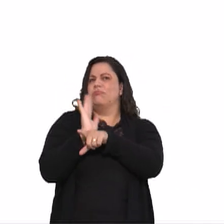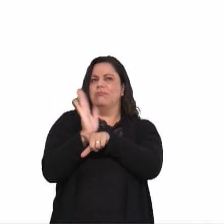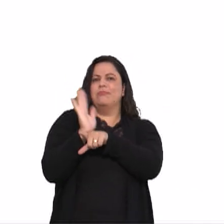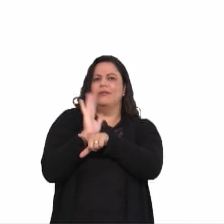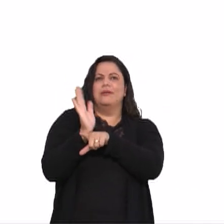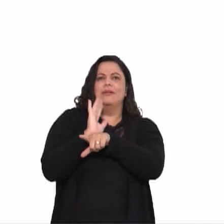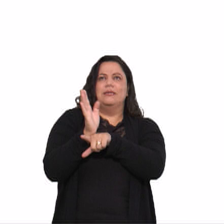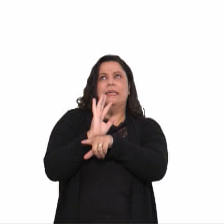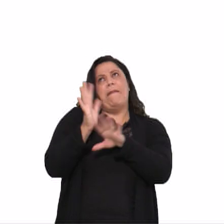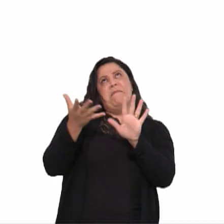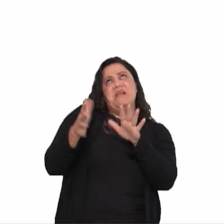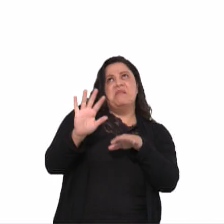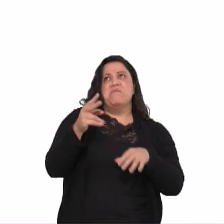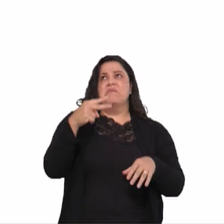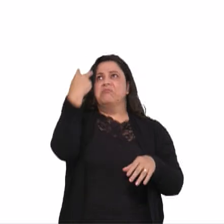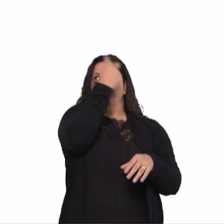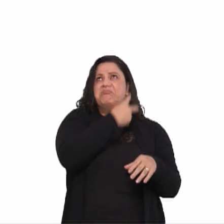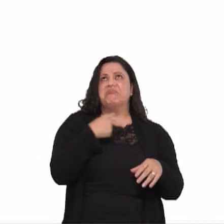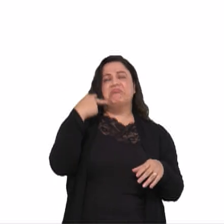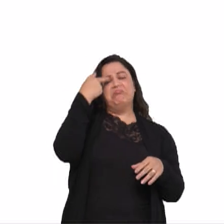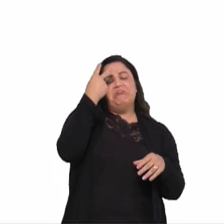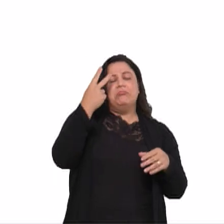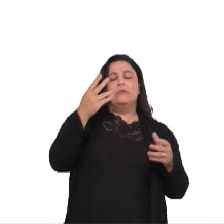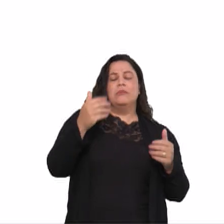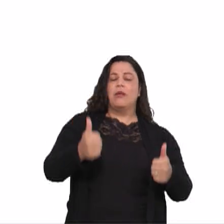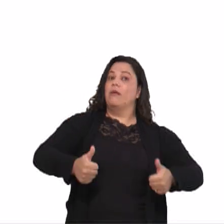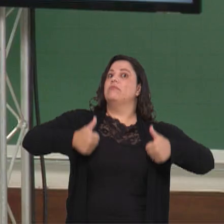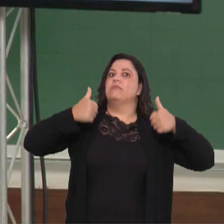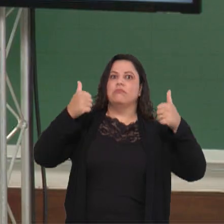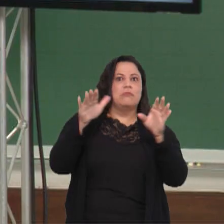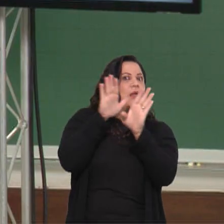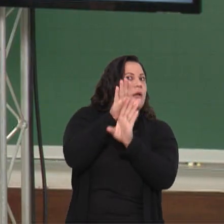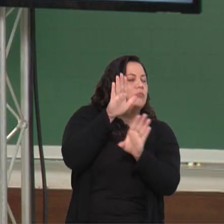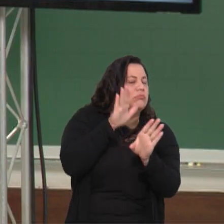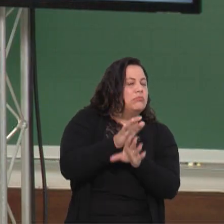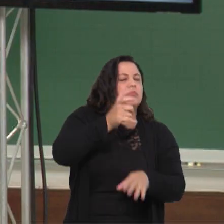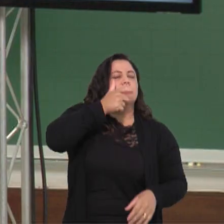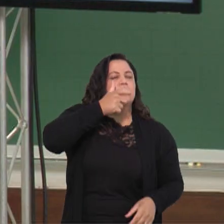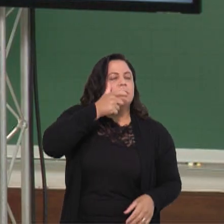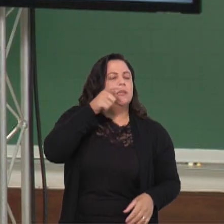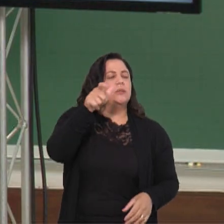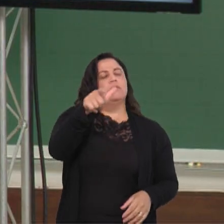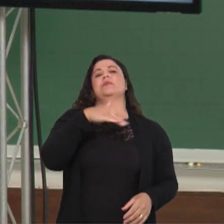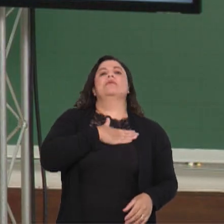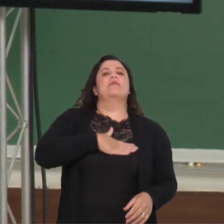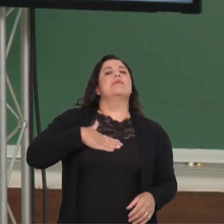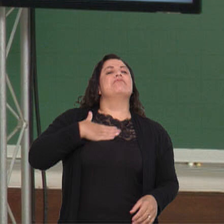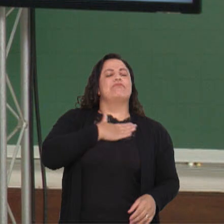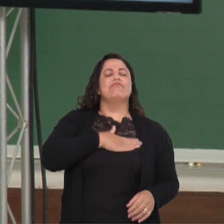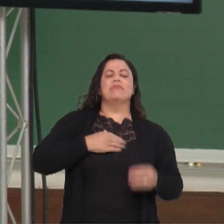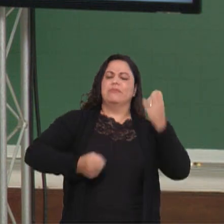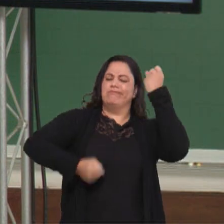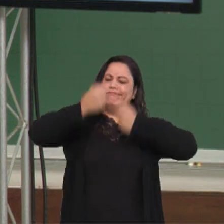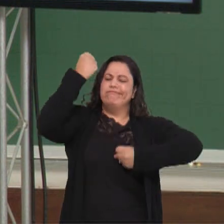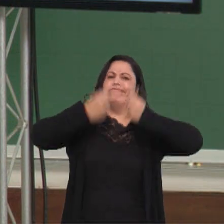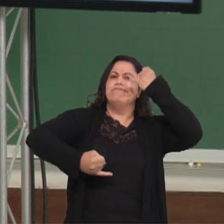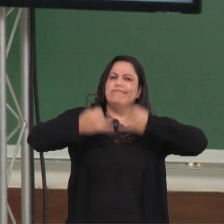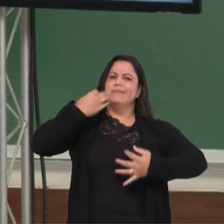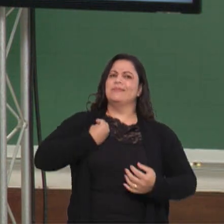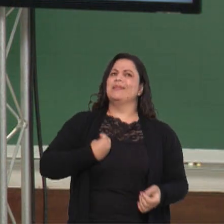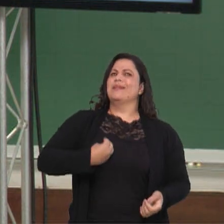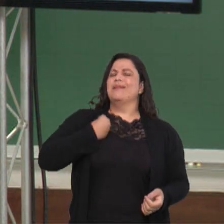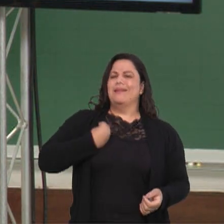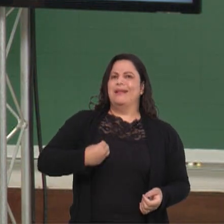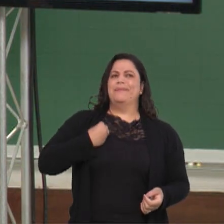de 2 horas e pouco, mais ou menos, tá? Mas vale a pena assistir, você vai gostar. Ele conta um pouco sobre a vida